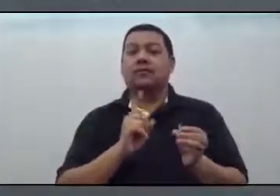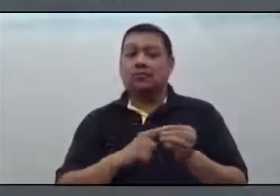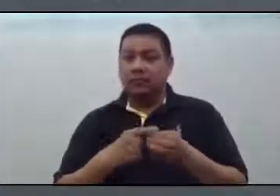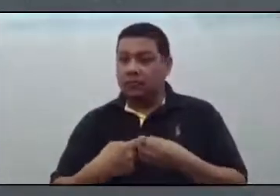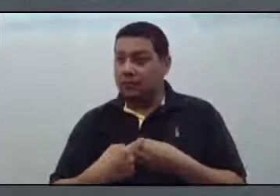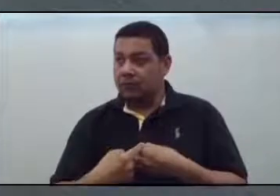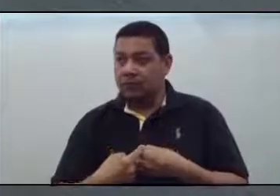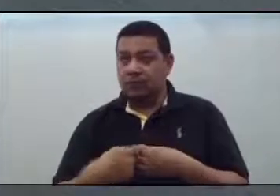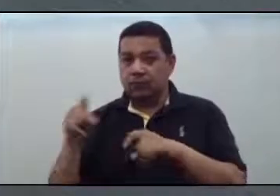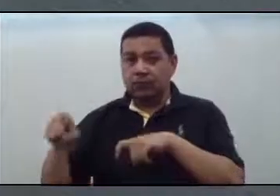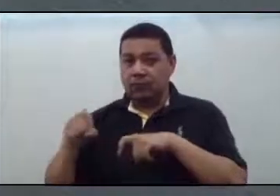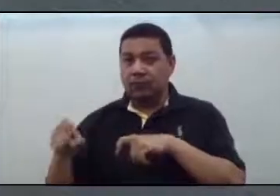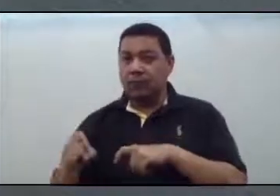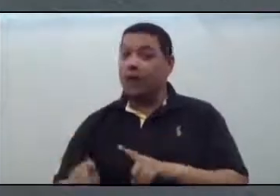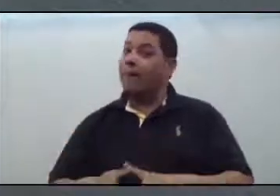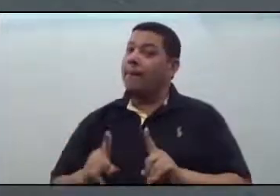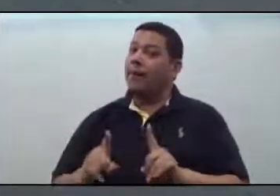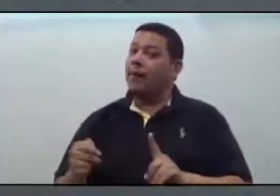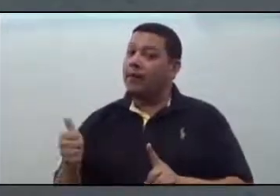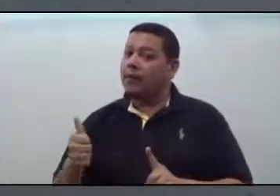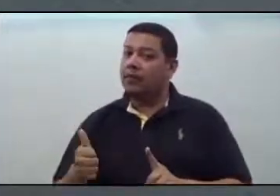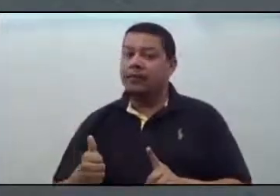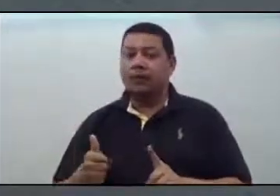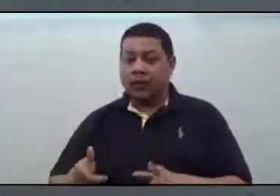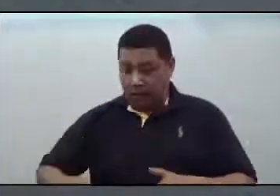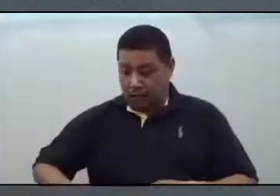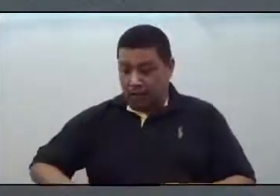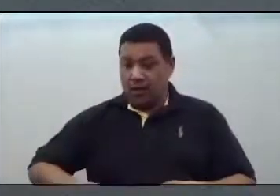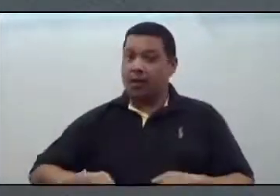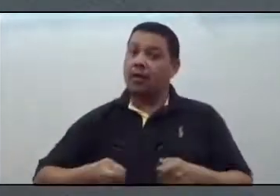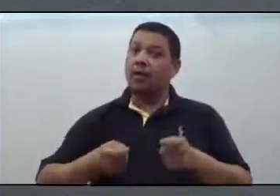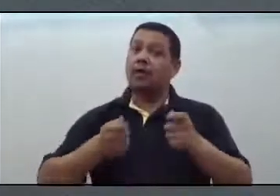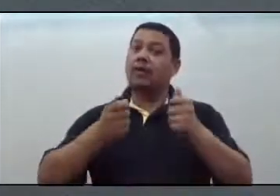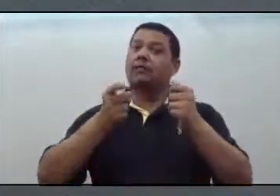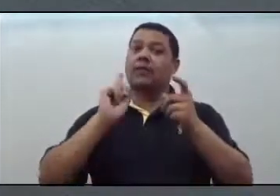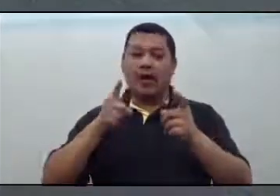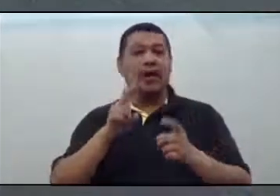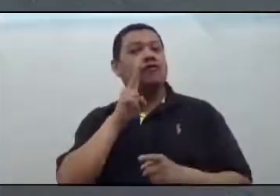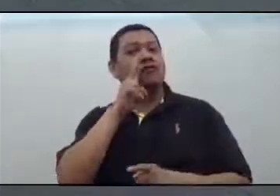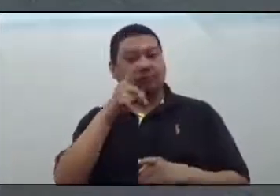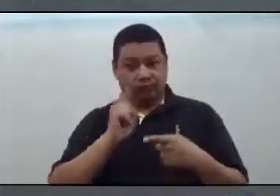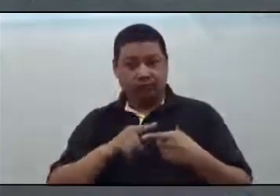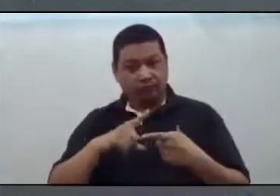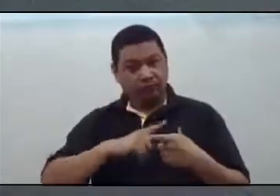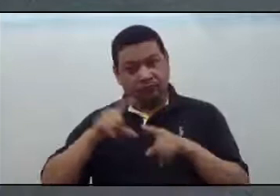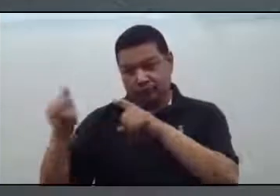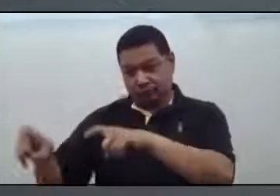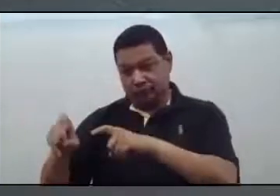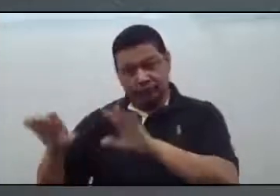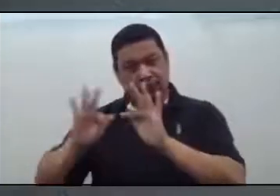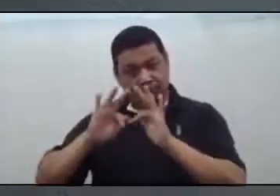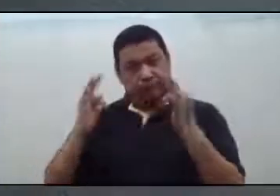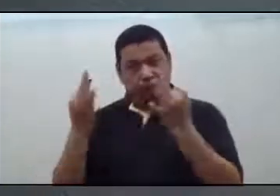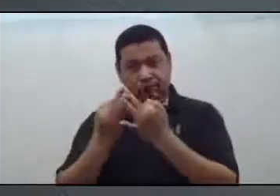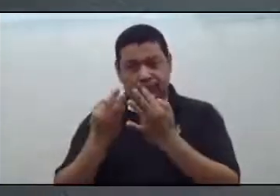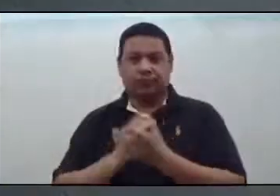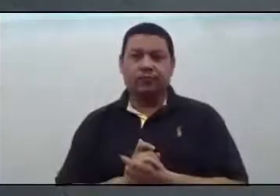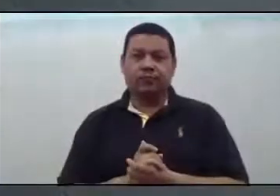uma cidade agrícola, mas a economia do município é fortalecida com a agricultura familiar. E aí, se